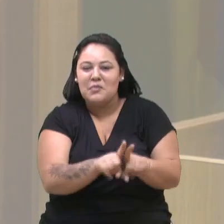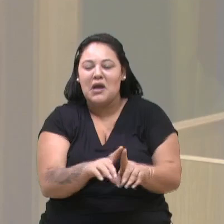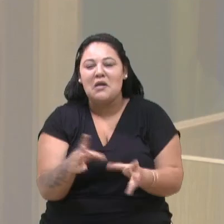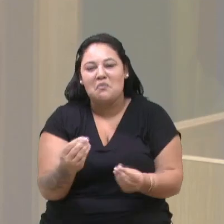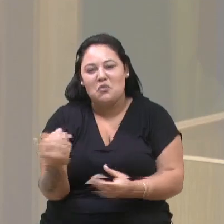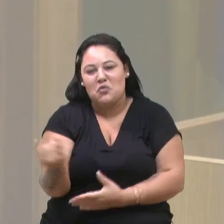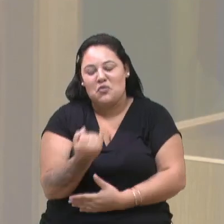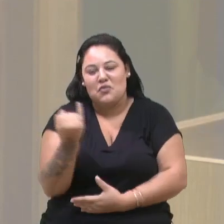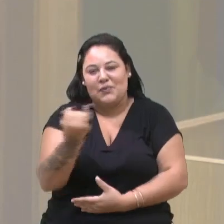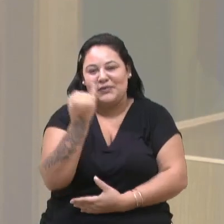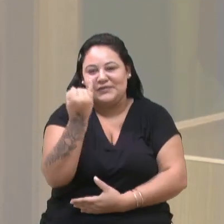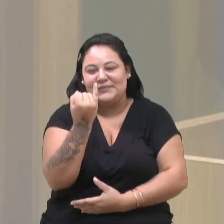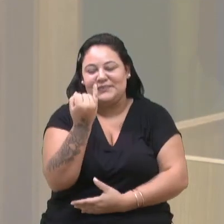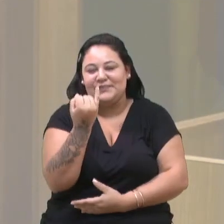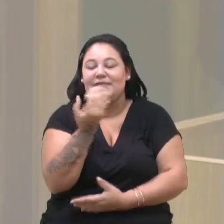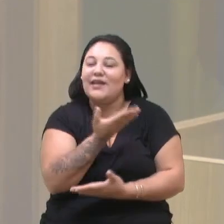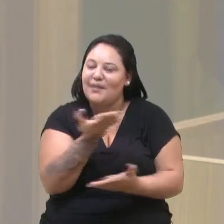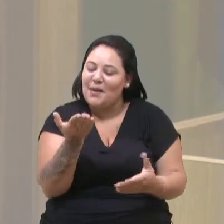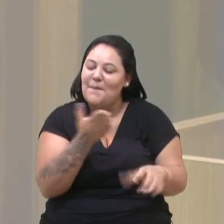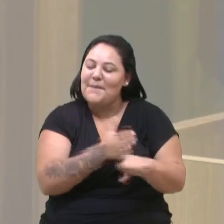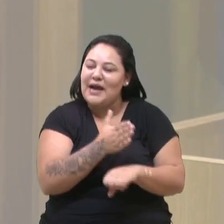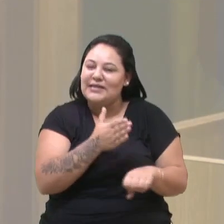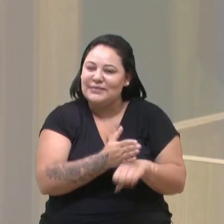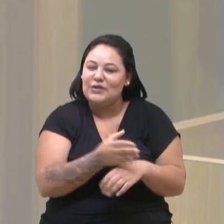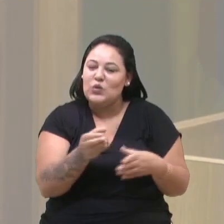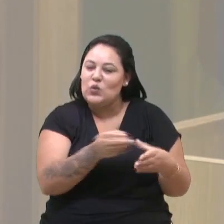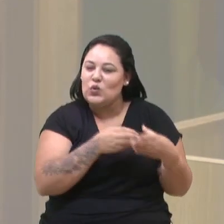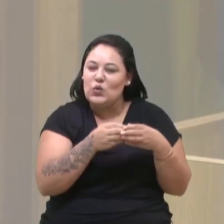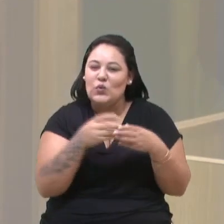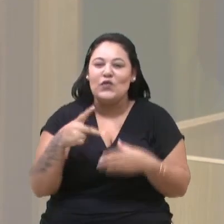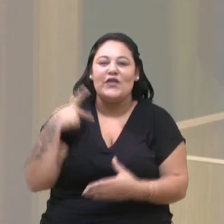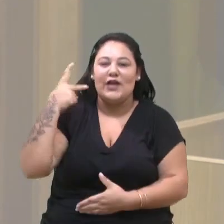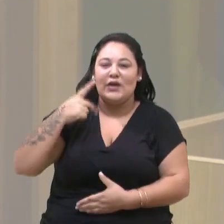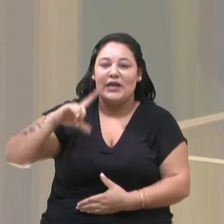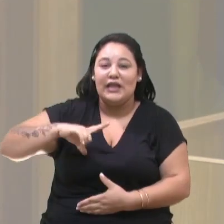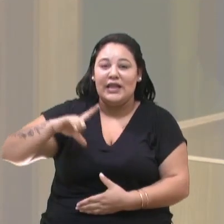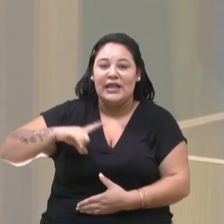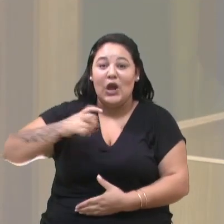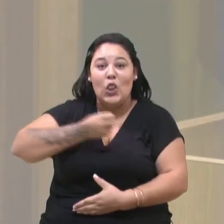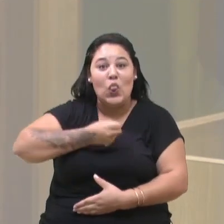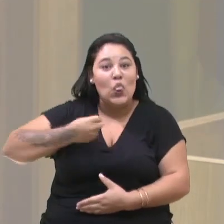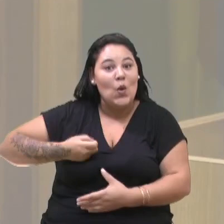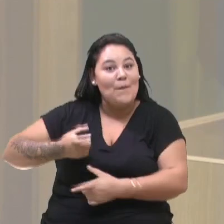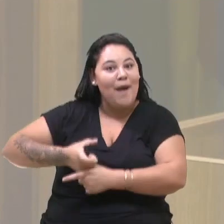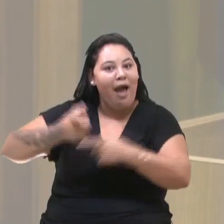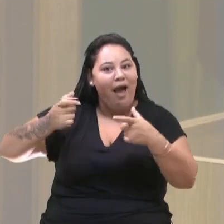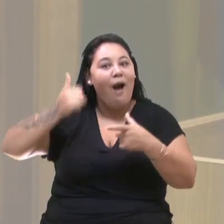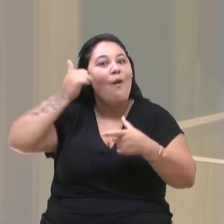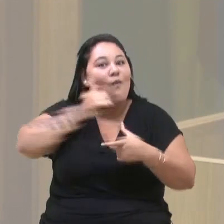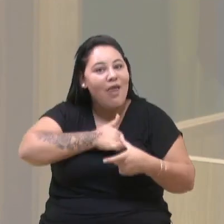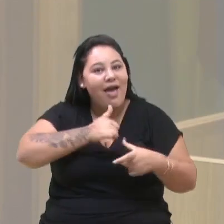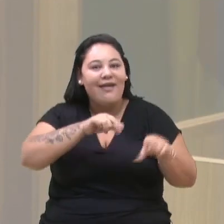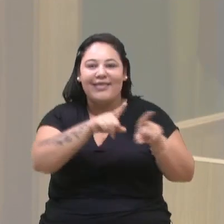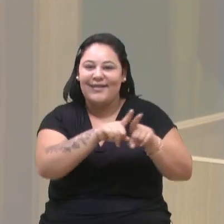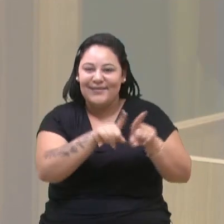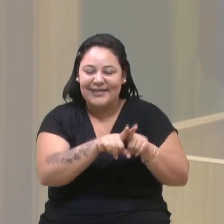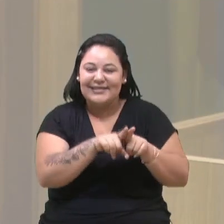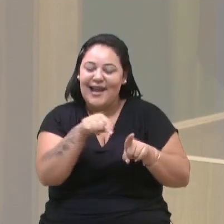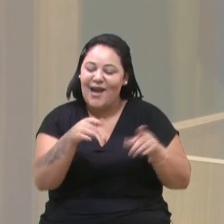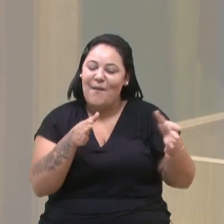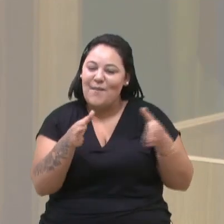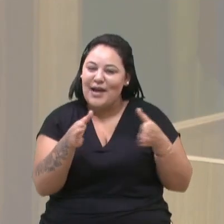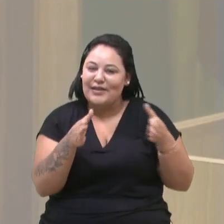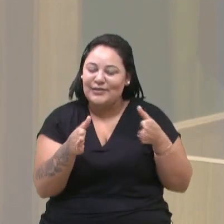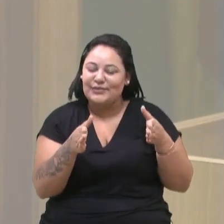E fazendo parte de uma legislatura também onde há o maior número de mulheres também, né, que é este período que